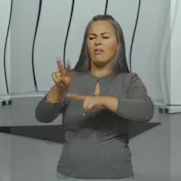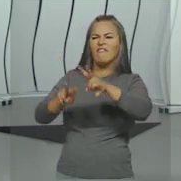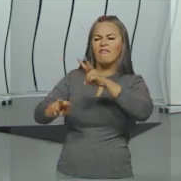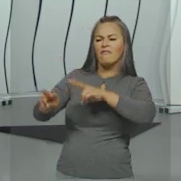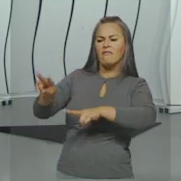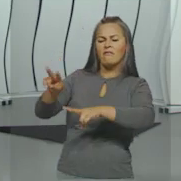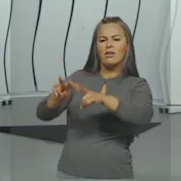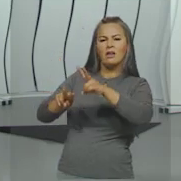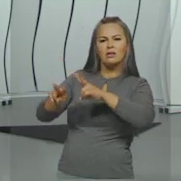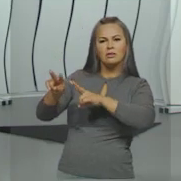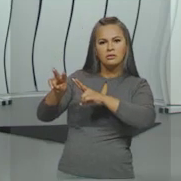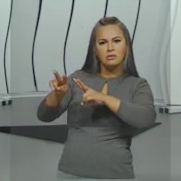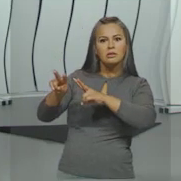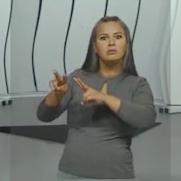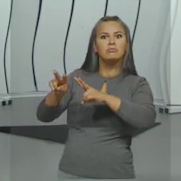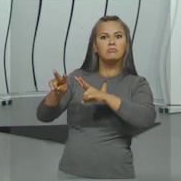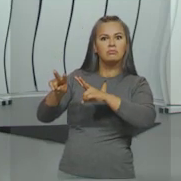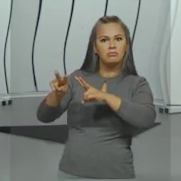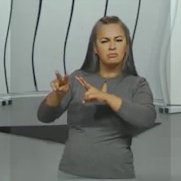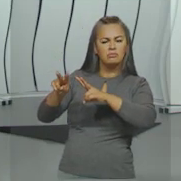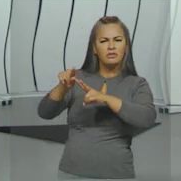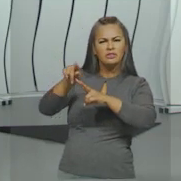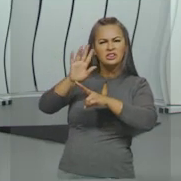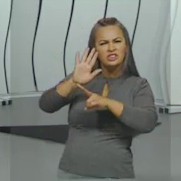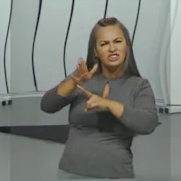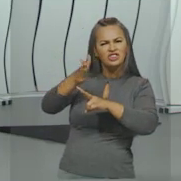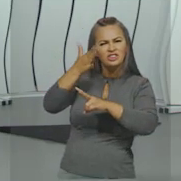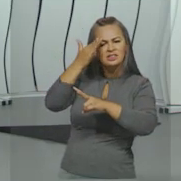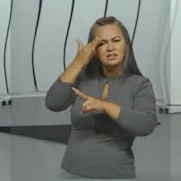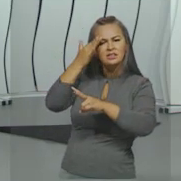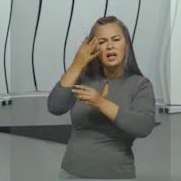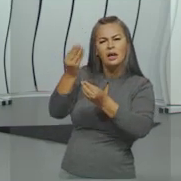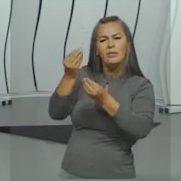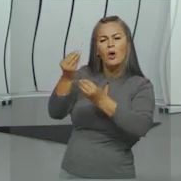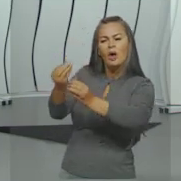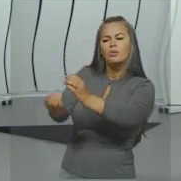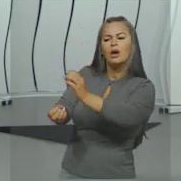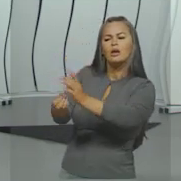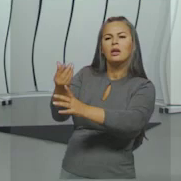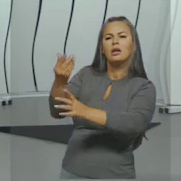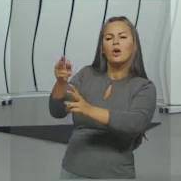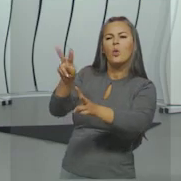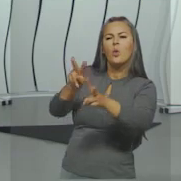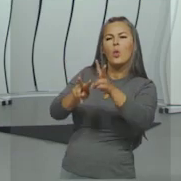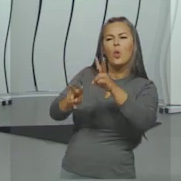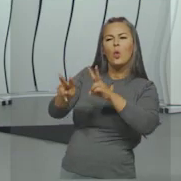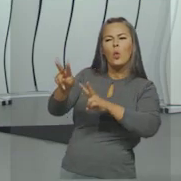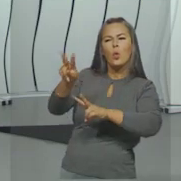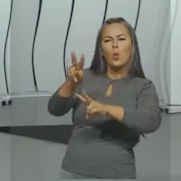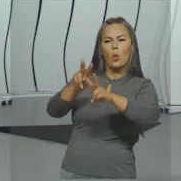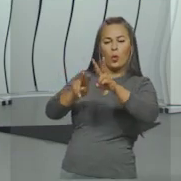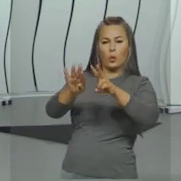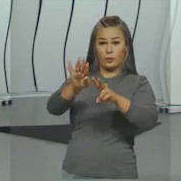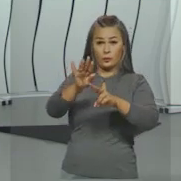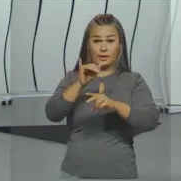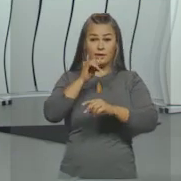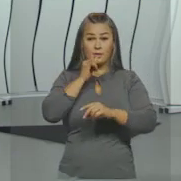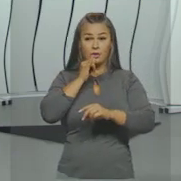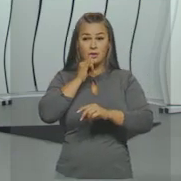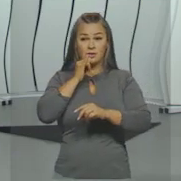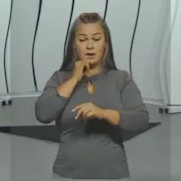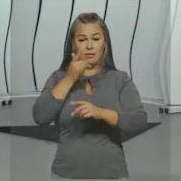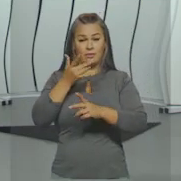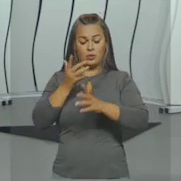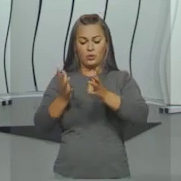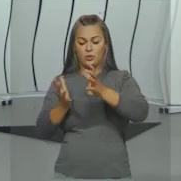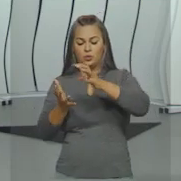vento? Sim ou não? Pensa comigo. Se você tem um lugar que os gases estão fazendo muito peso